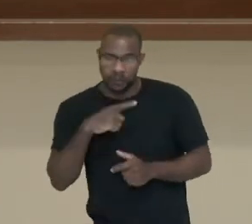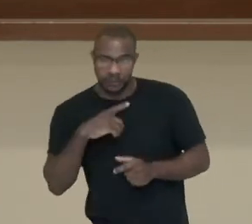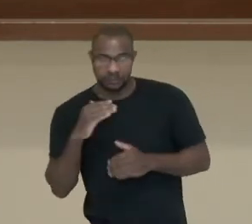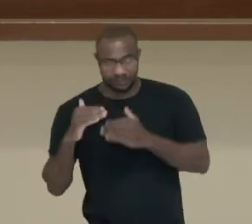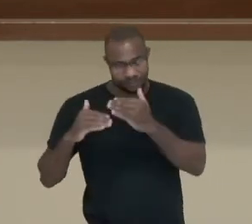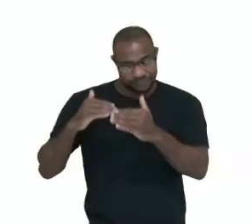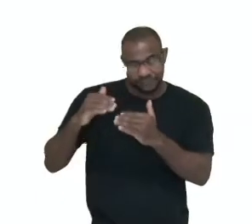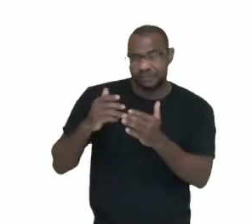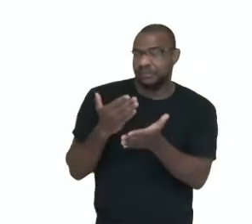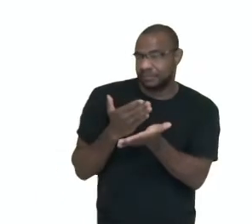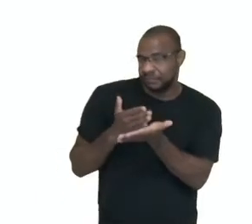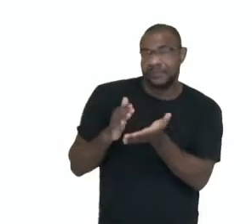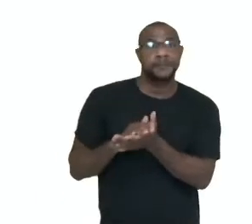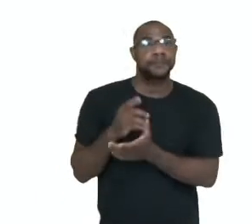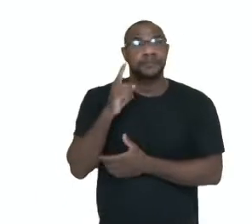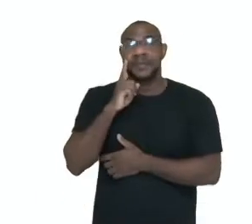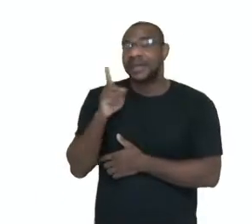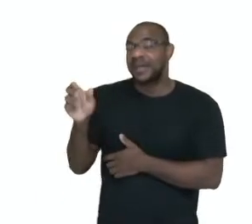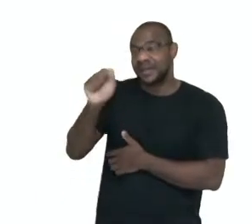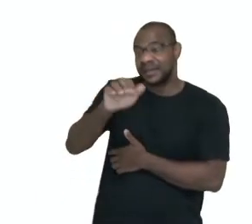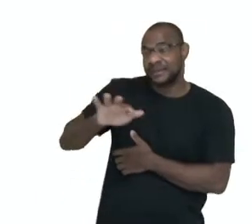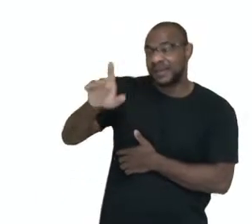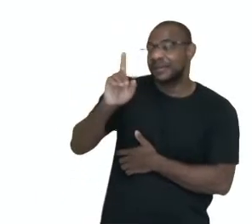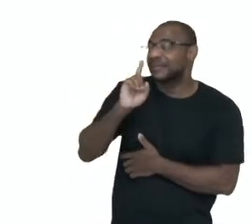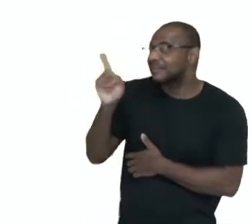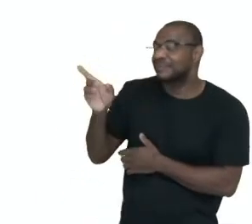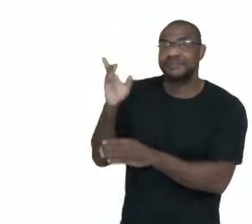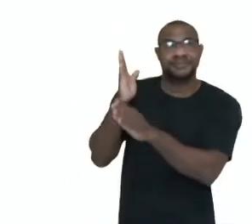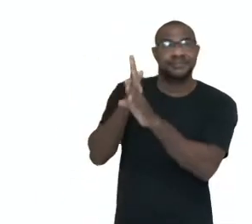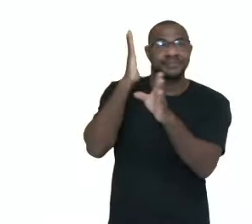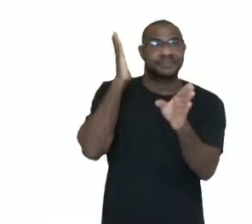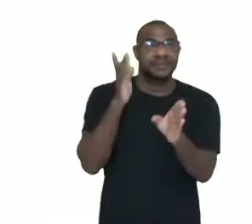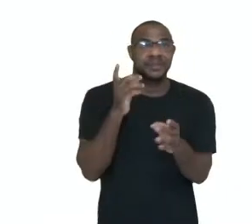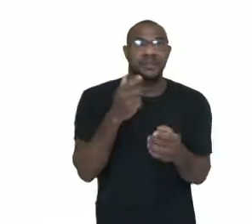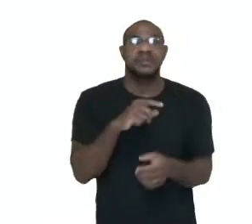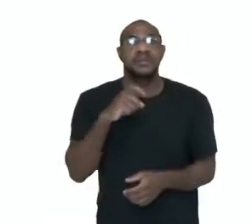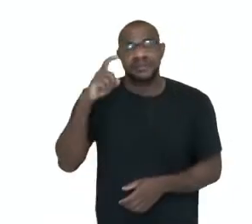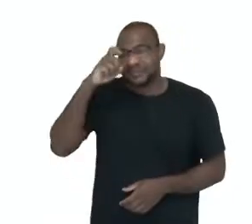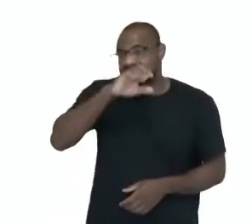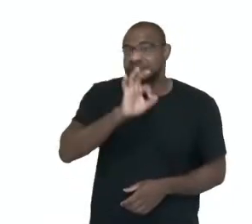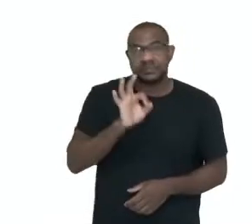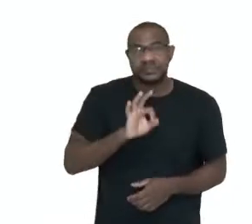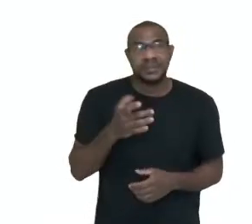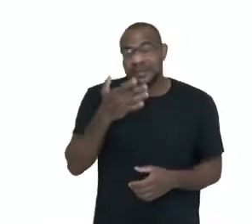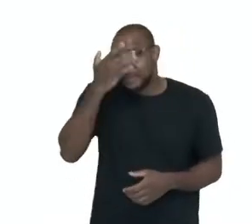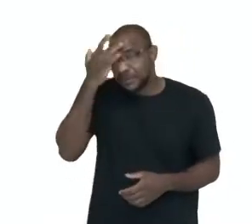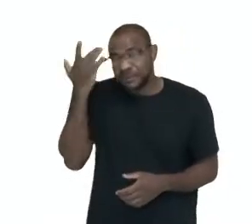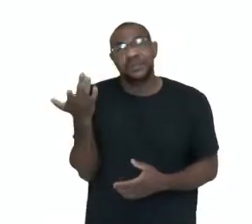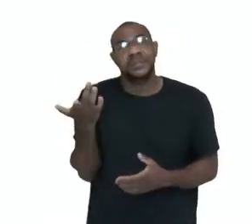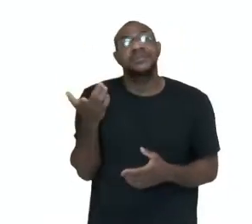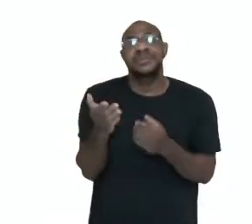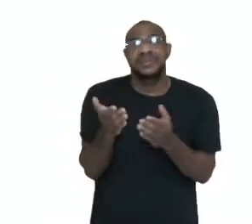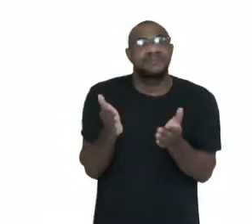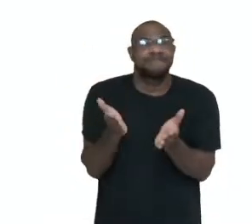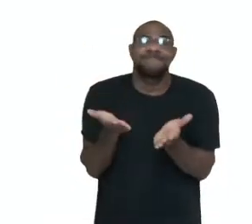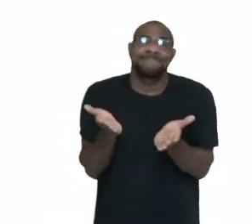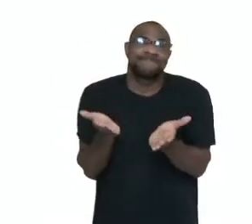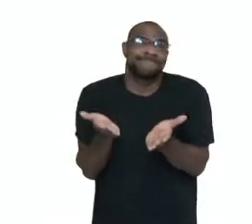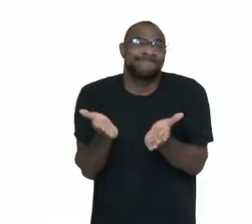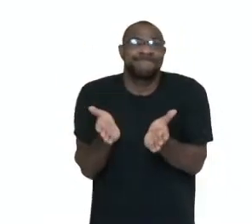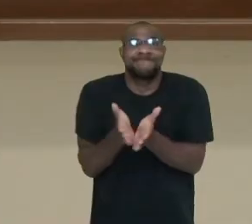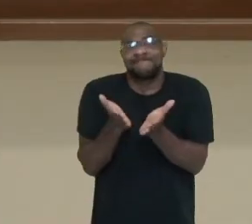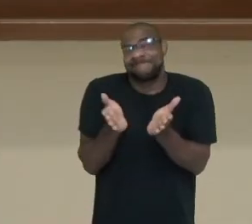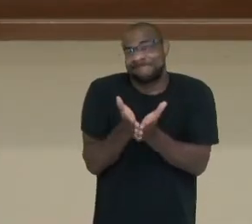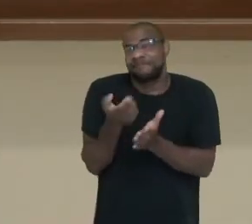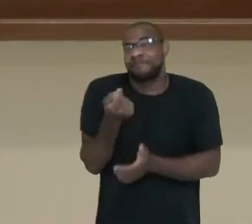mostrando como não é muito difícil de encontrar em qualquer cidade do mundo pessoas que não têm condição mínima de sobrevivência e